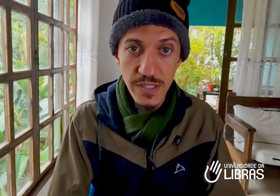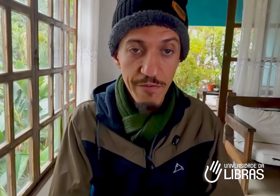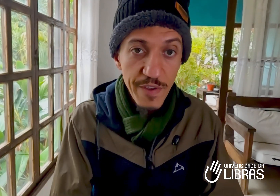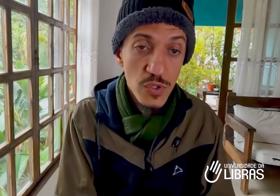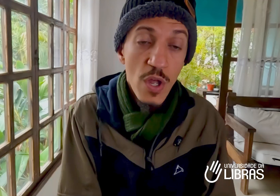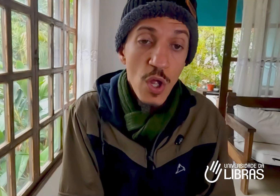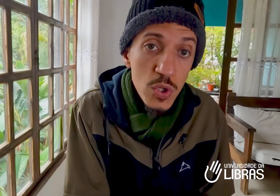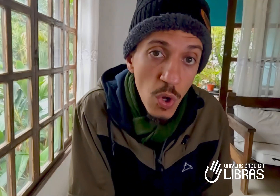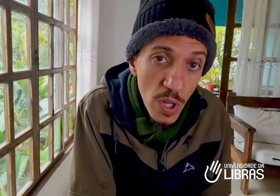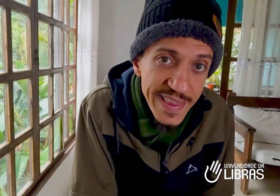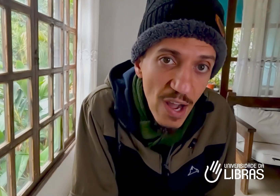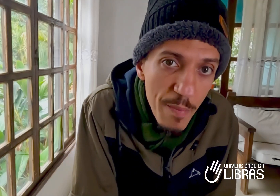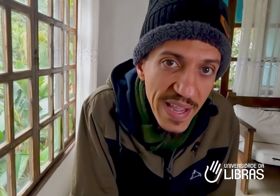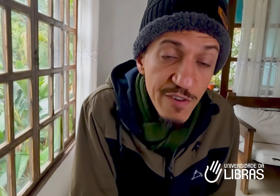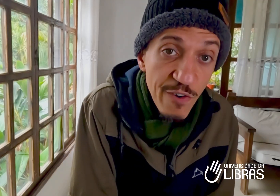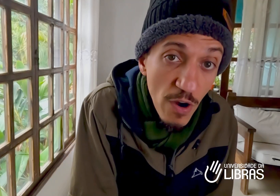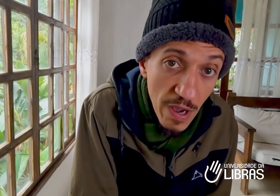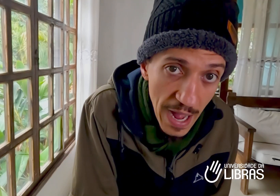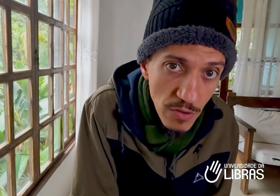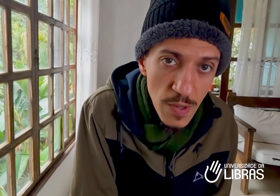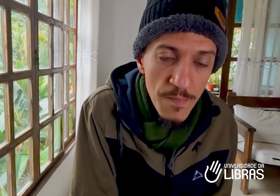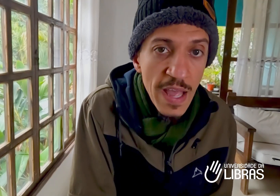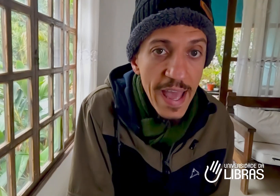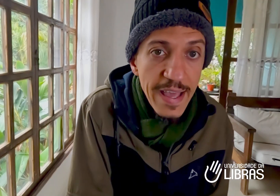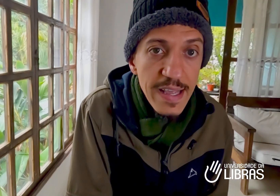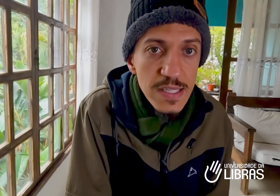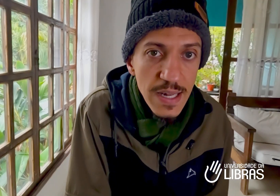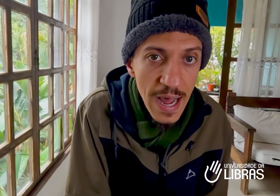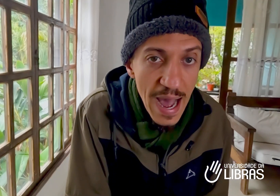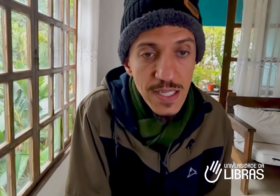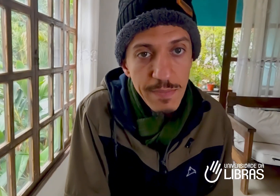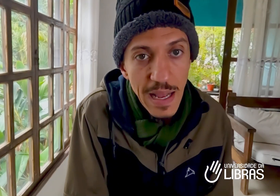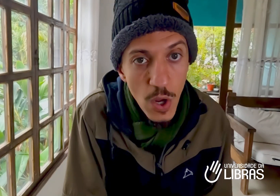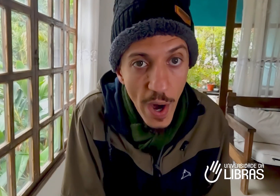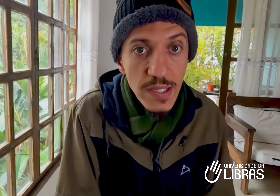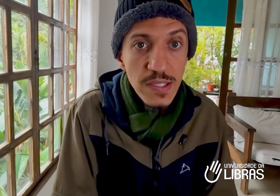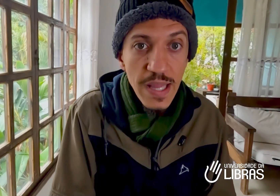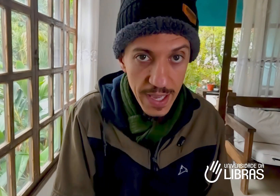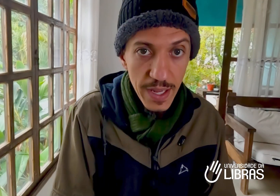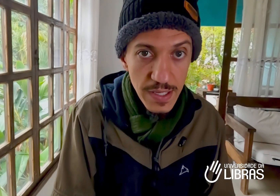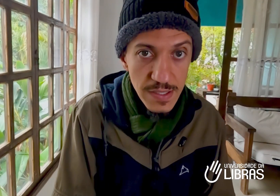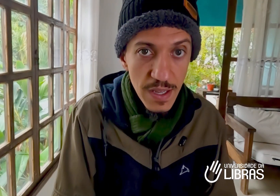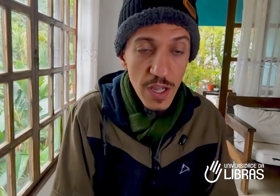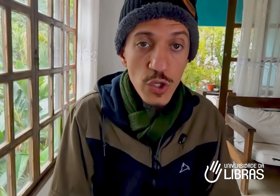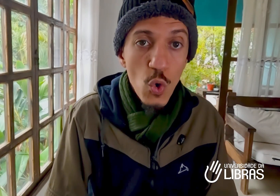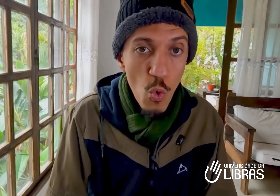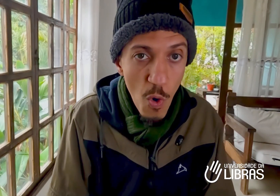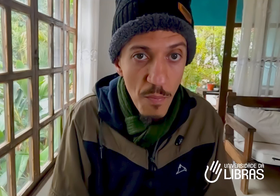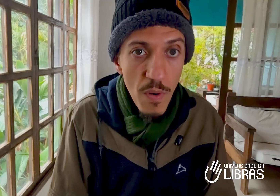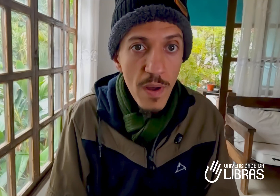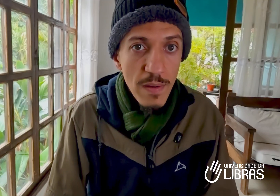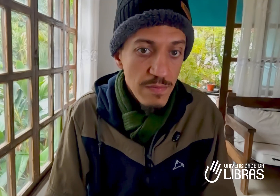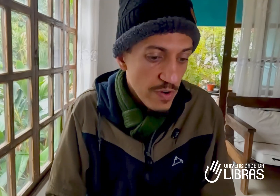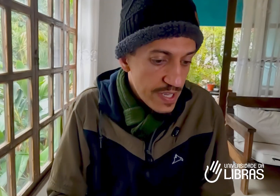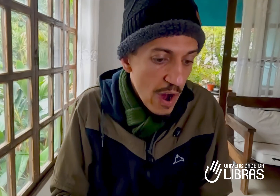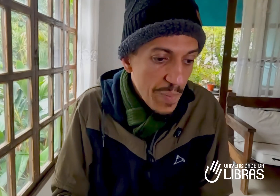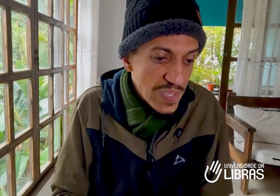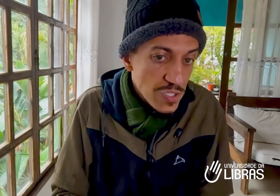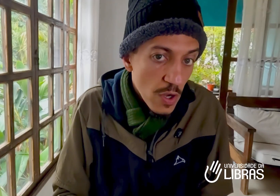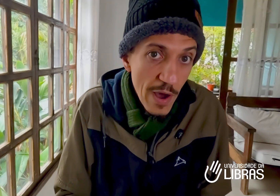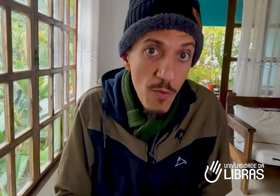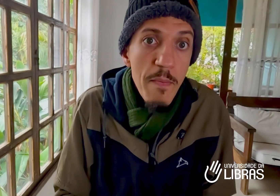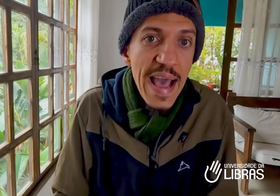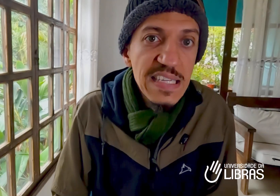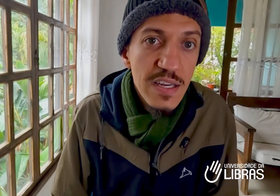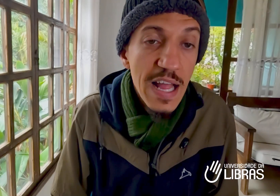online, desafios totalmente focados em ensinar as melhores técnicas de como você realmente